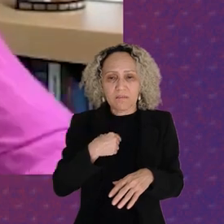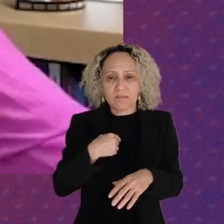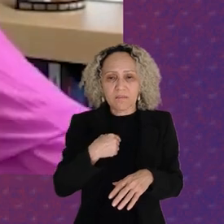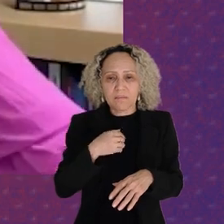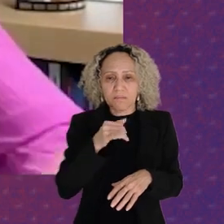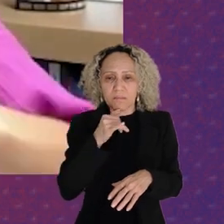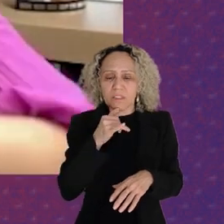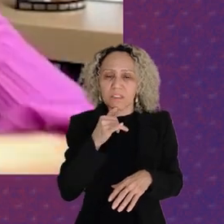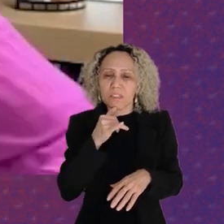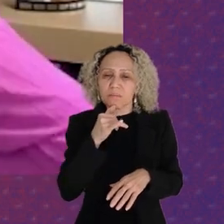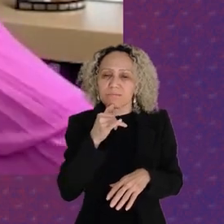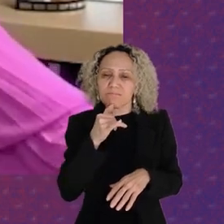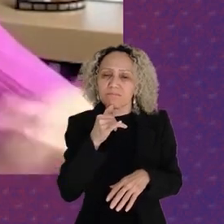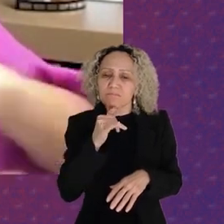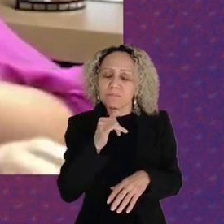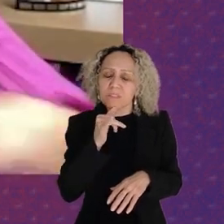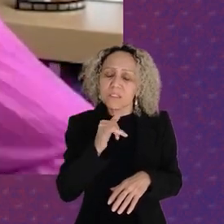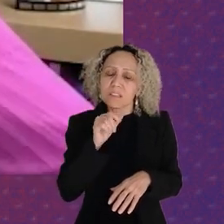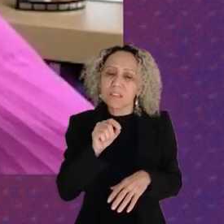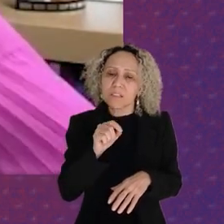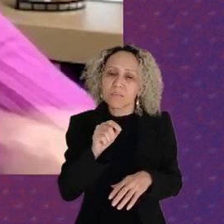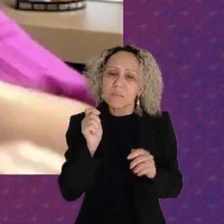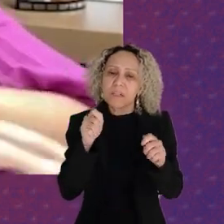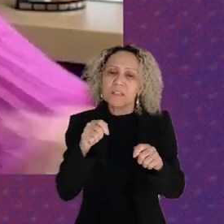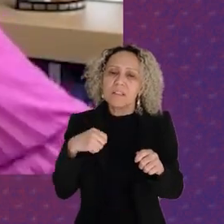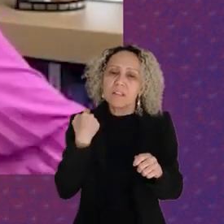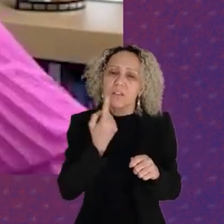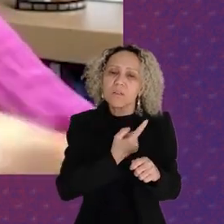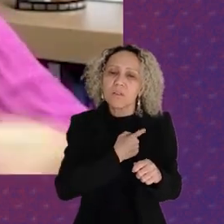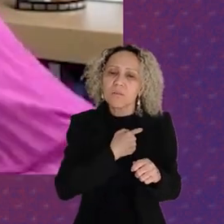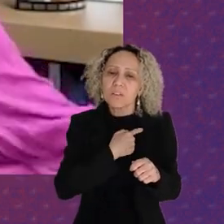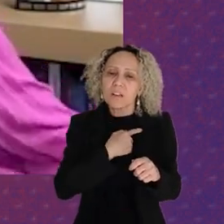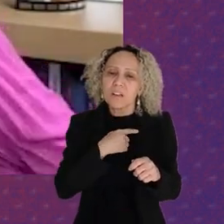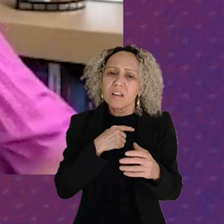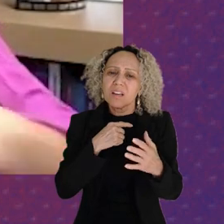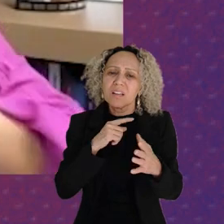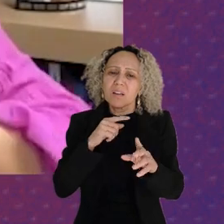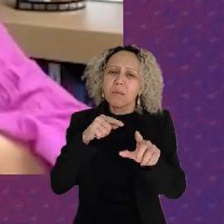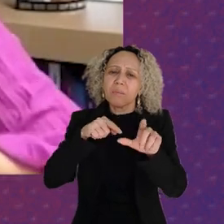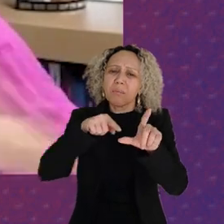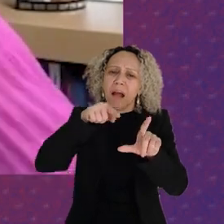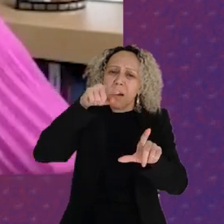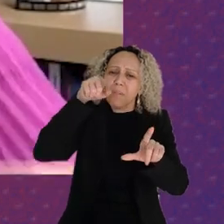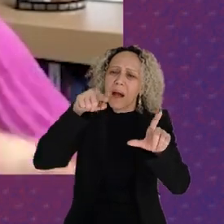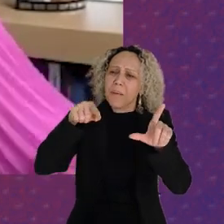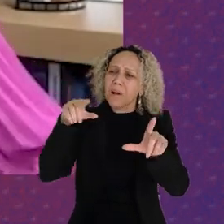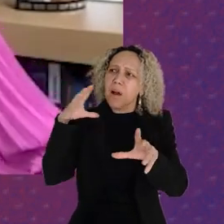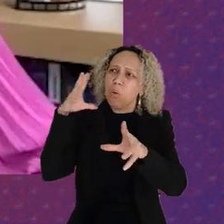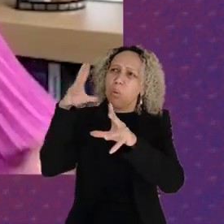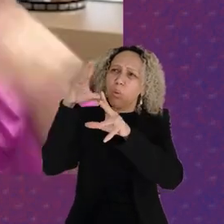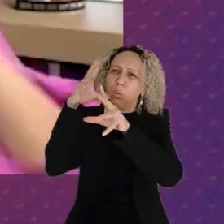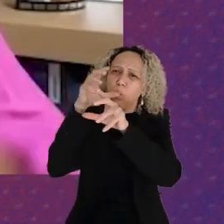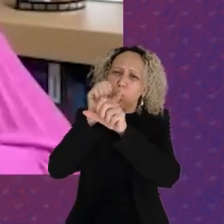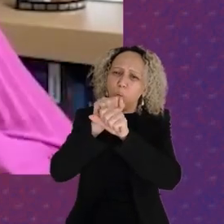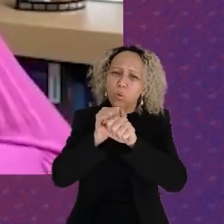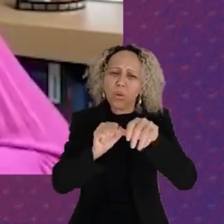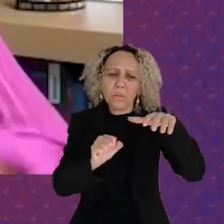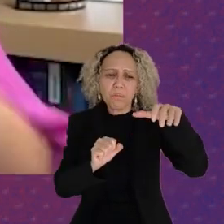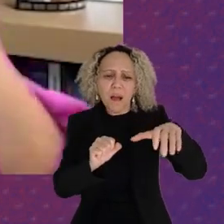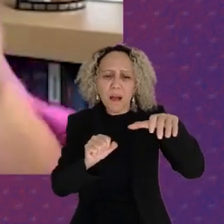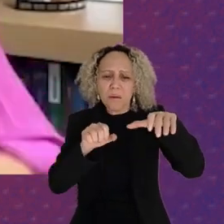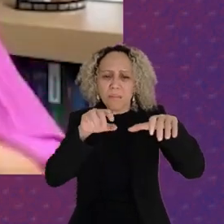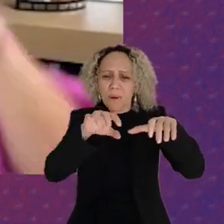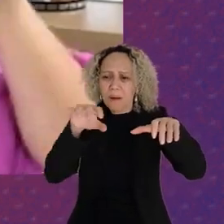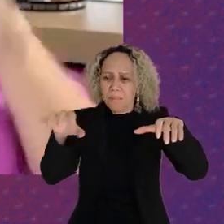é preciso que a gente traga os dados todos separados para a gente poder ver quem são essas mulheres. Na